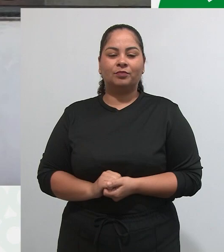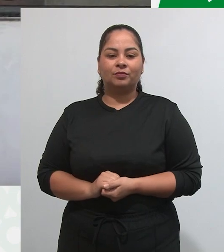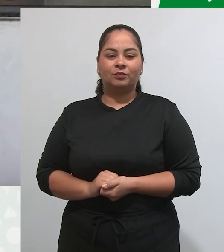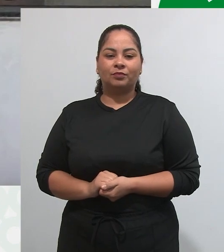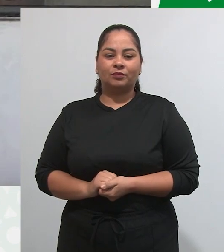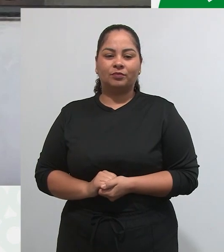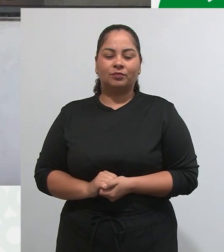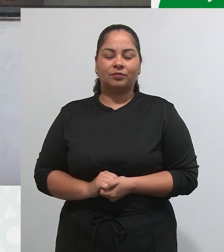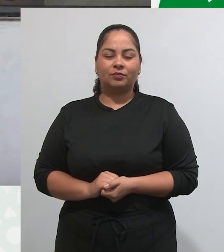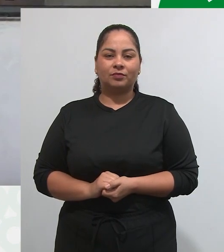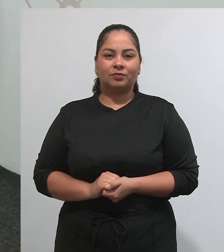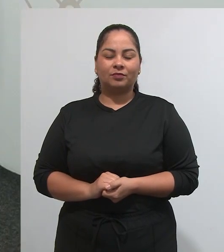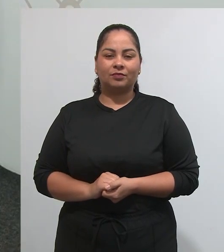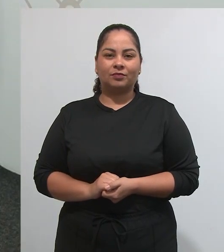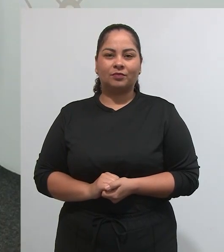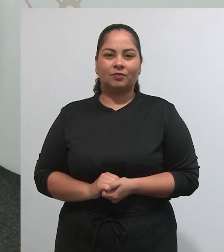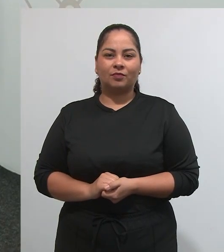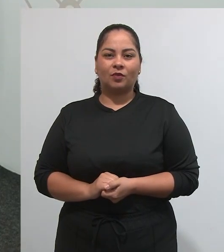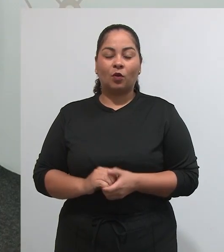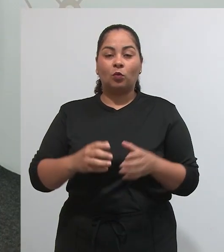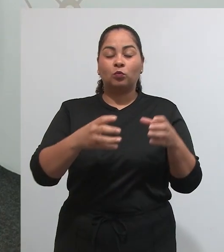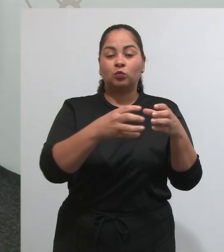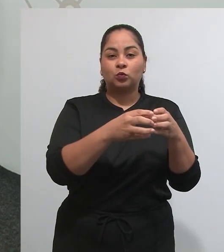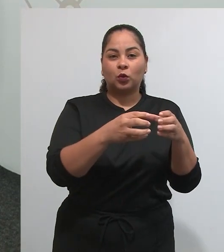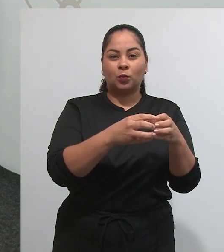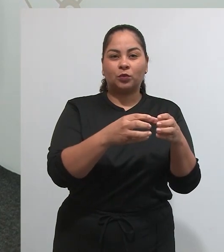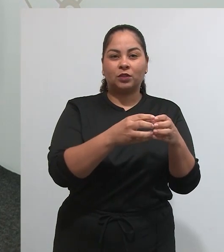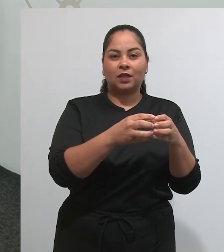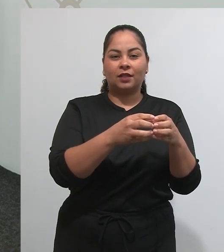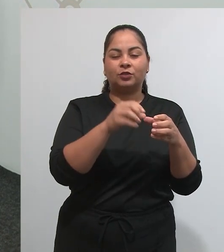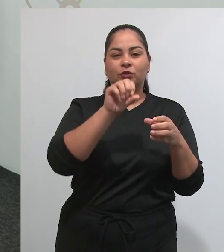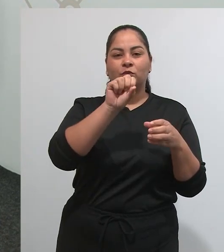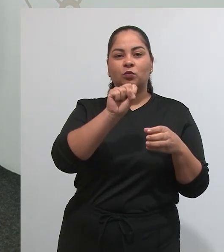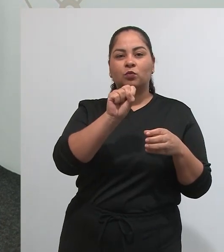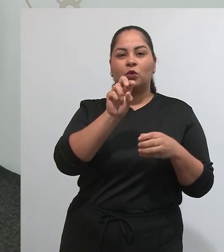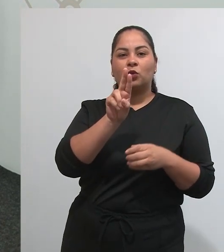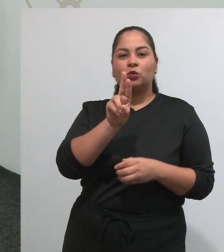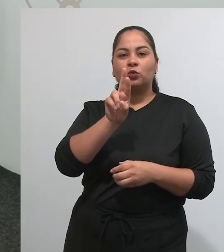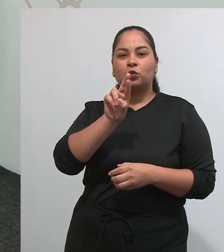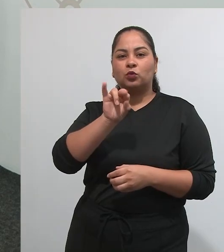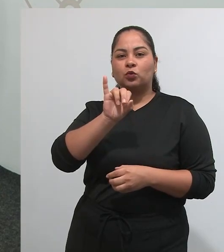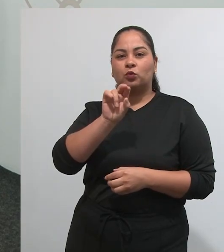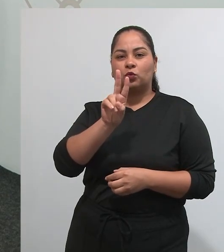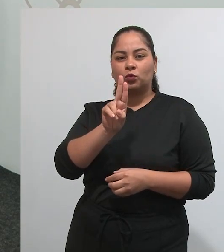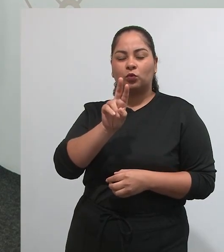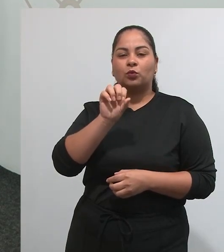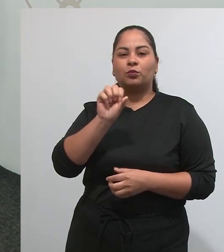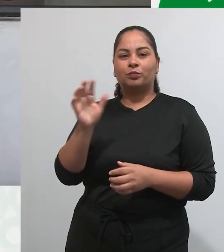temos lá. Qual que é a comunidade indígena? Da linha 11,